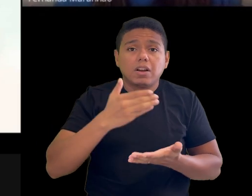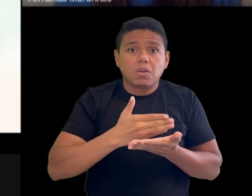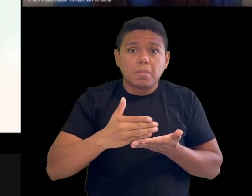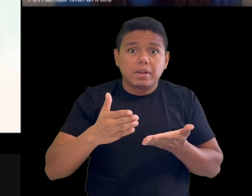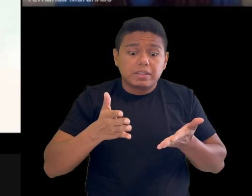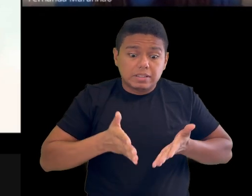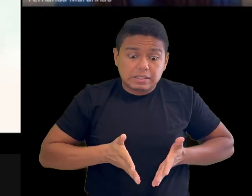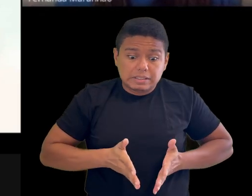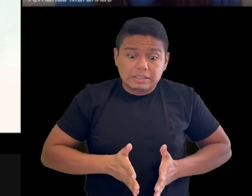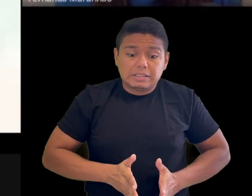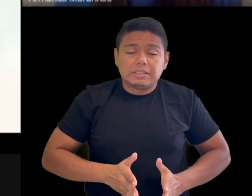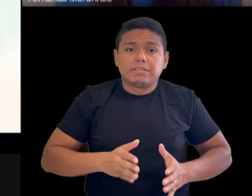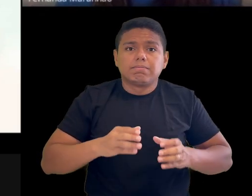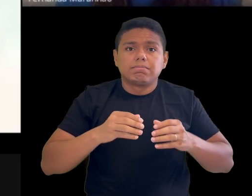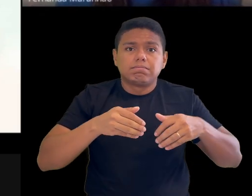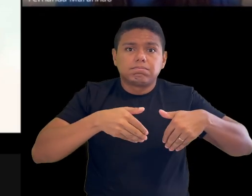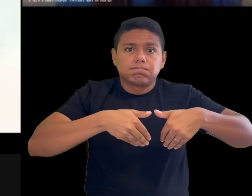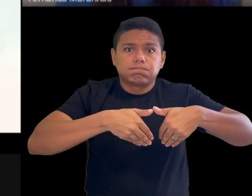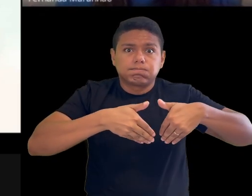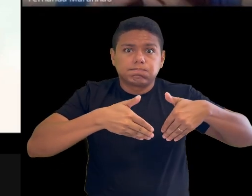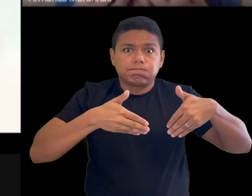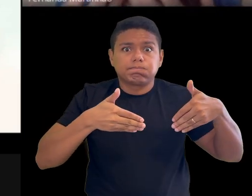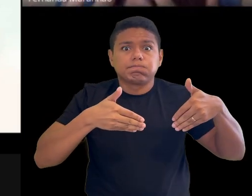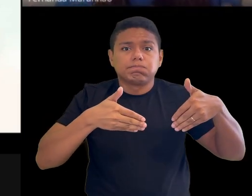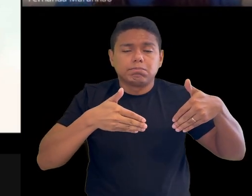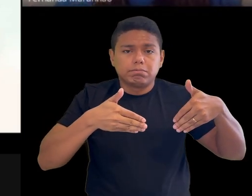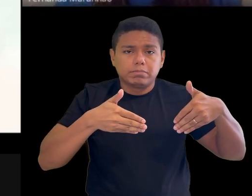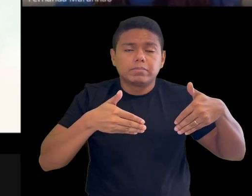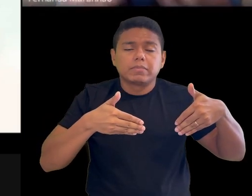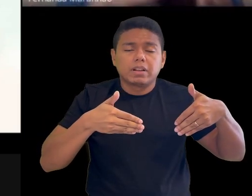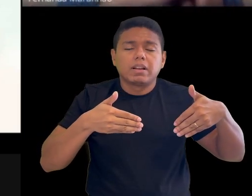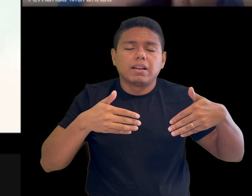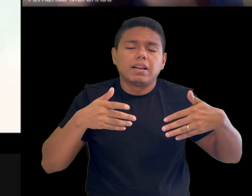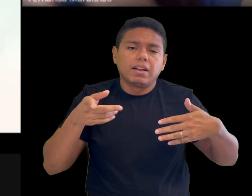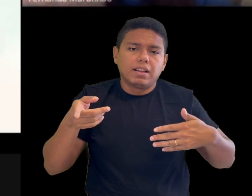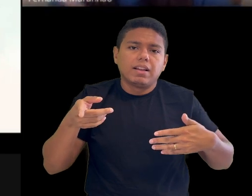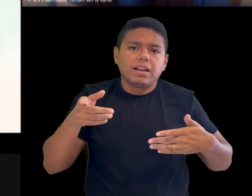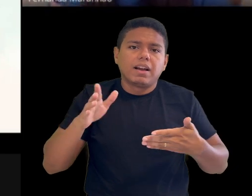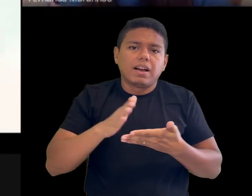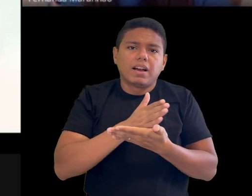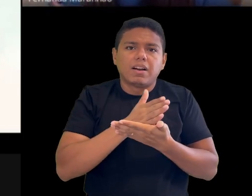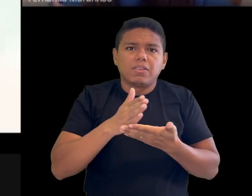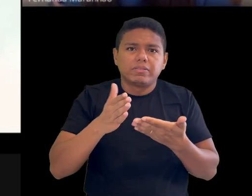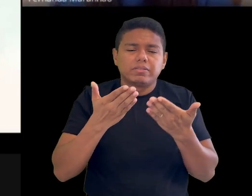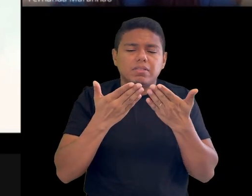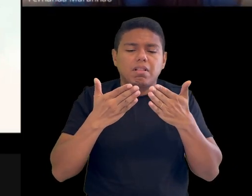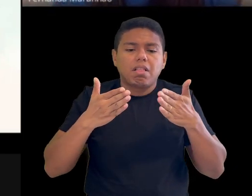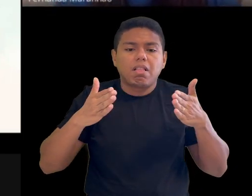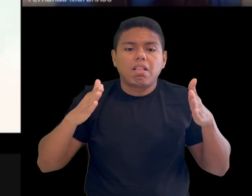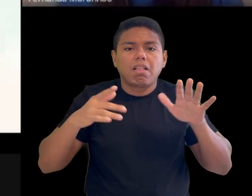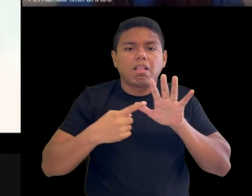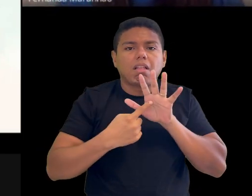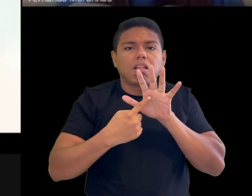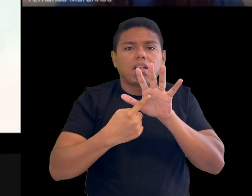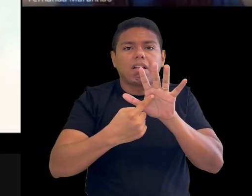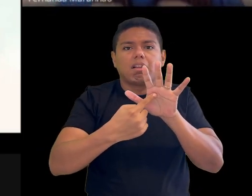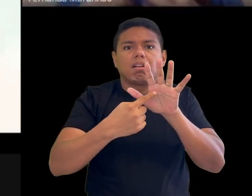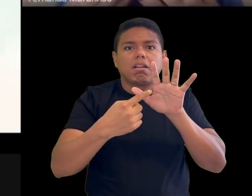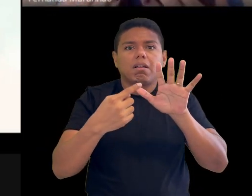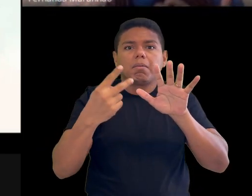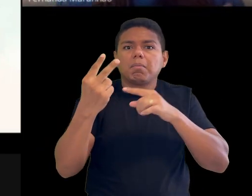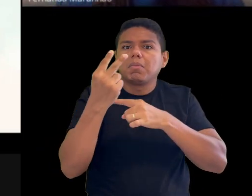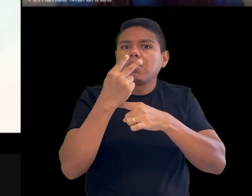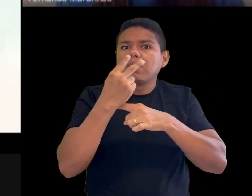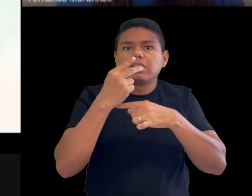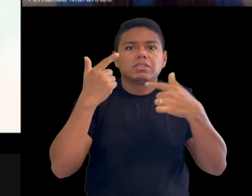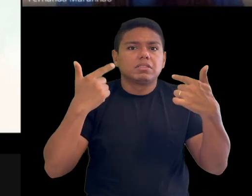do orifício cervical interno, esses vasos estarão expostos, estarão à frente do concepto, inclusive, e que hoje